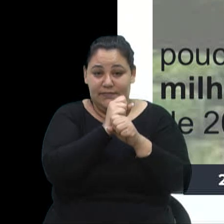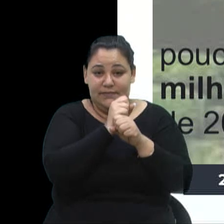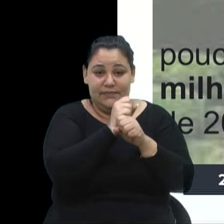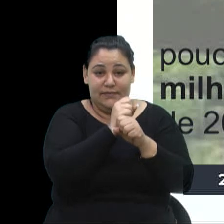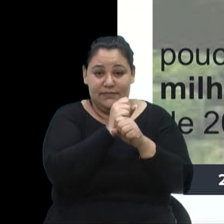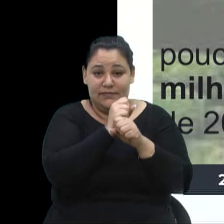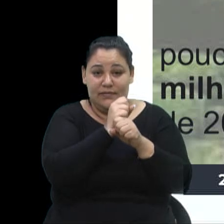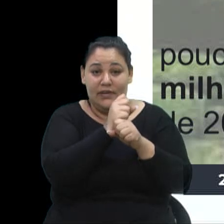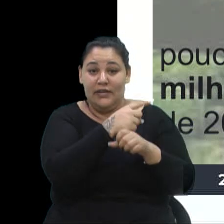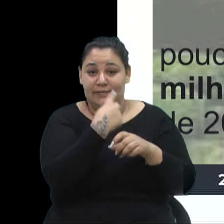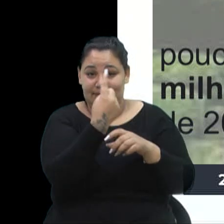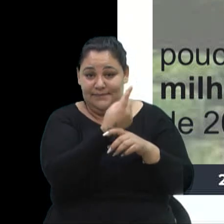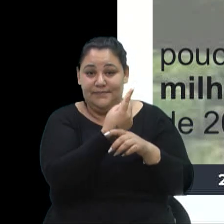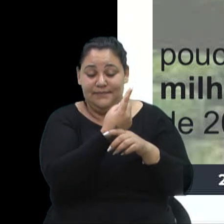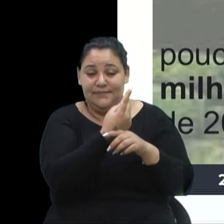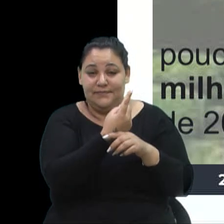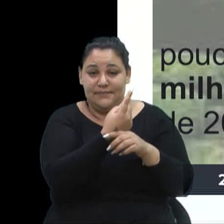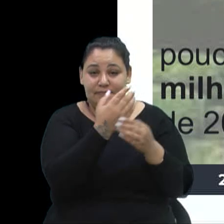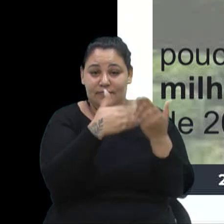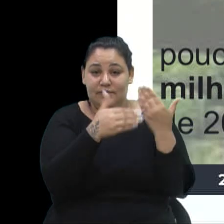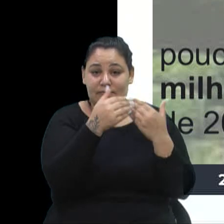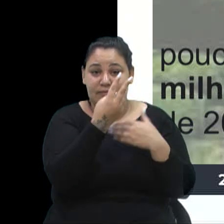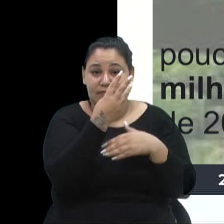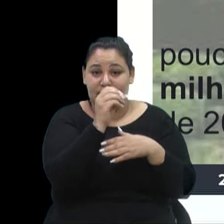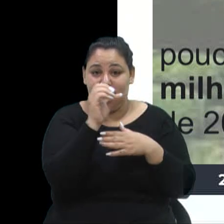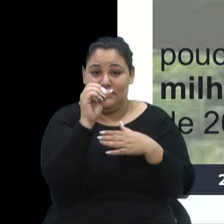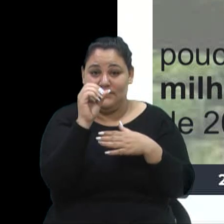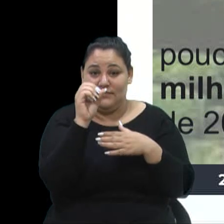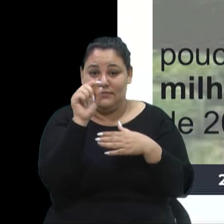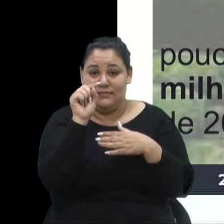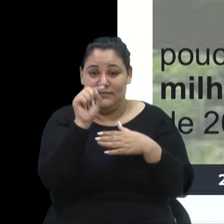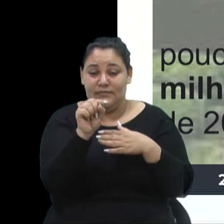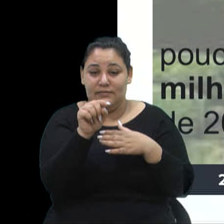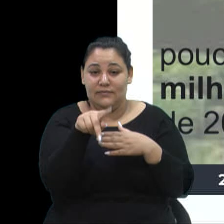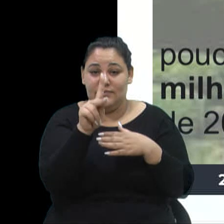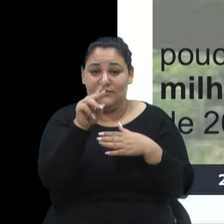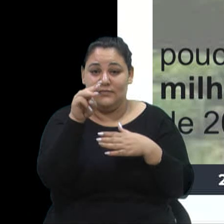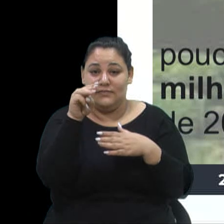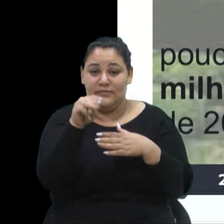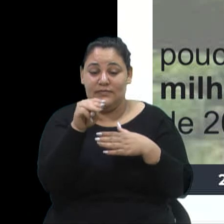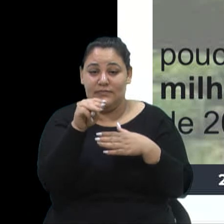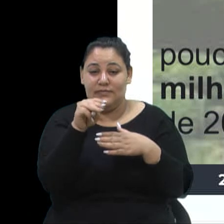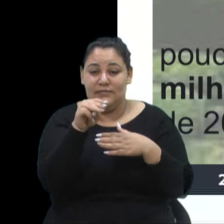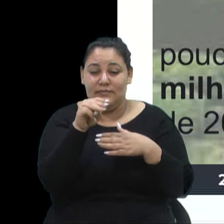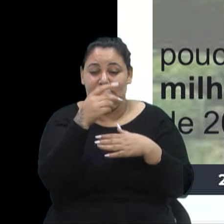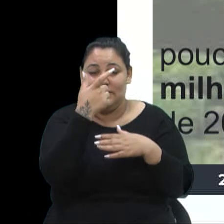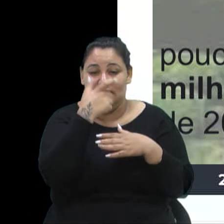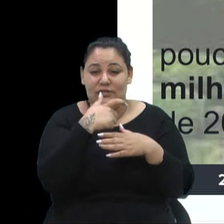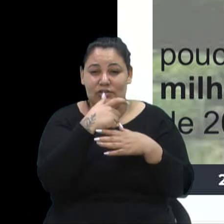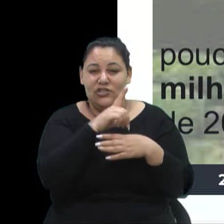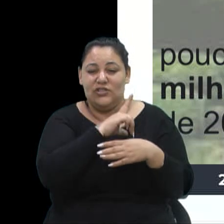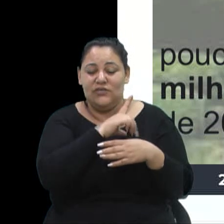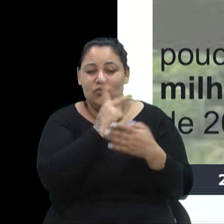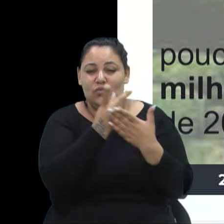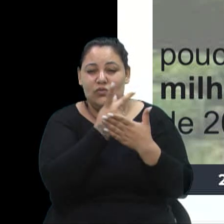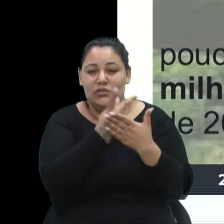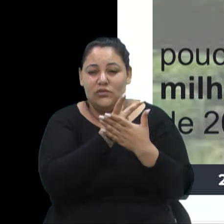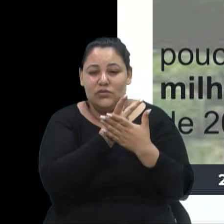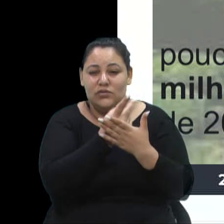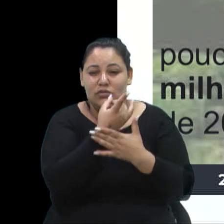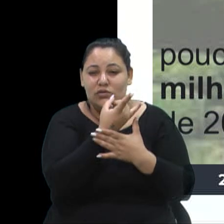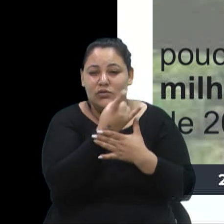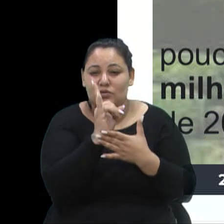desse número total, 300 mil quilômetros foram desmatados. Ali, eu acho que houve um erro ali. Nos